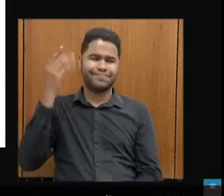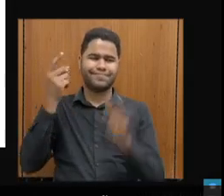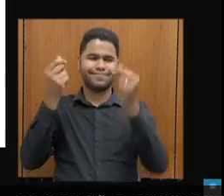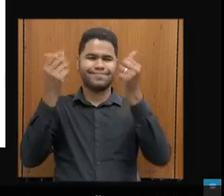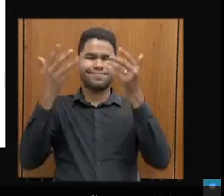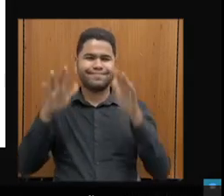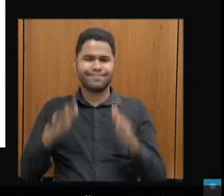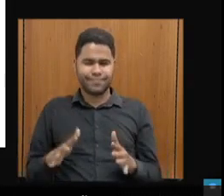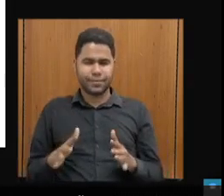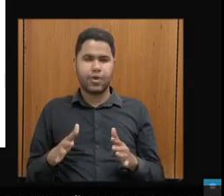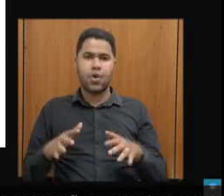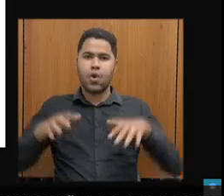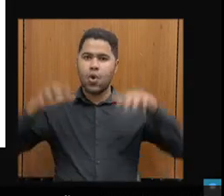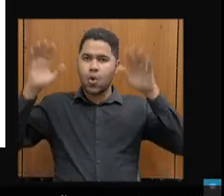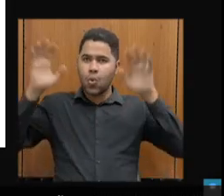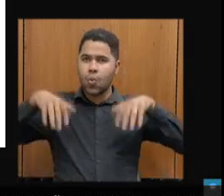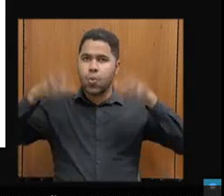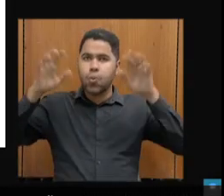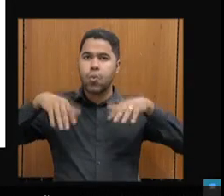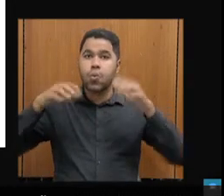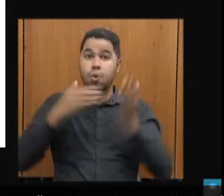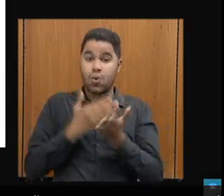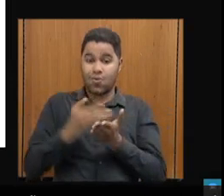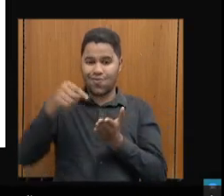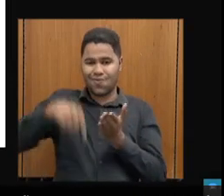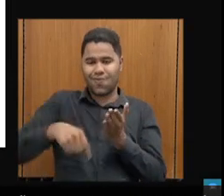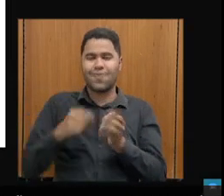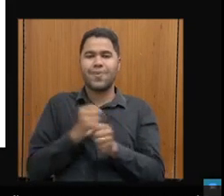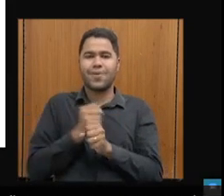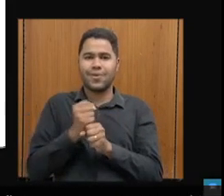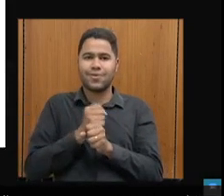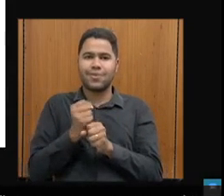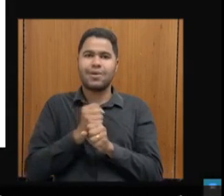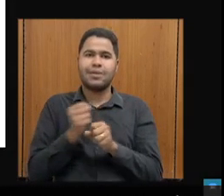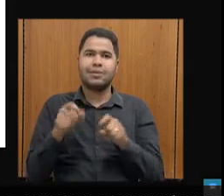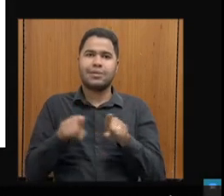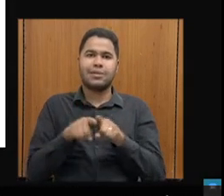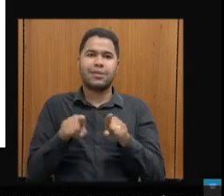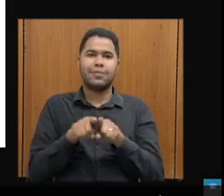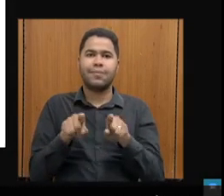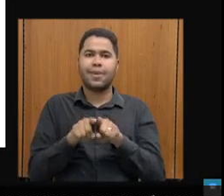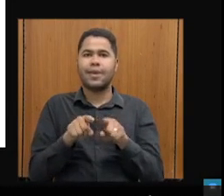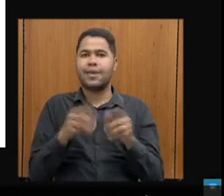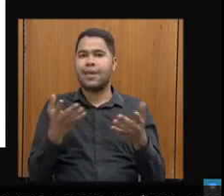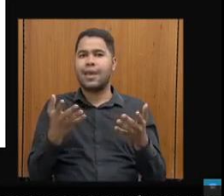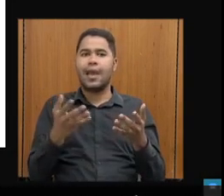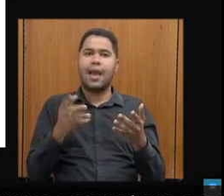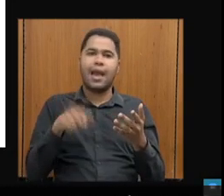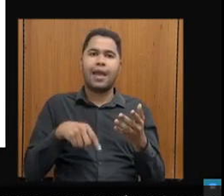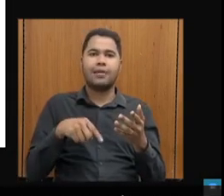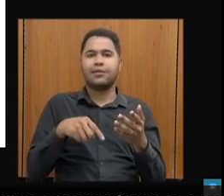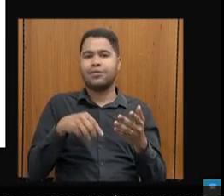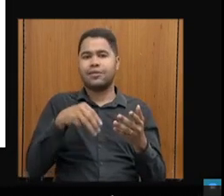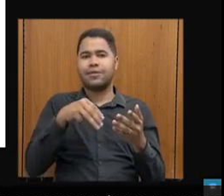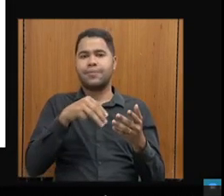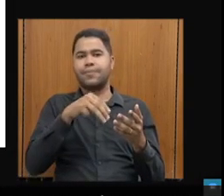de ouvir com as chuvas do início do ano lé com cré dito às Micro e Pequenas Empresas atingidas